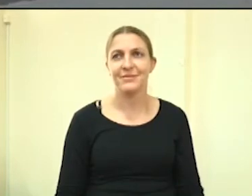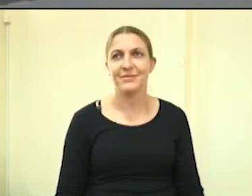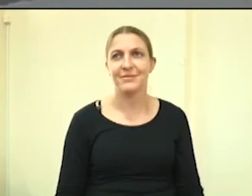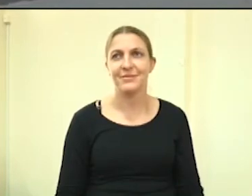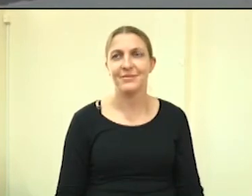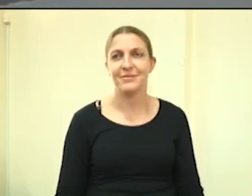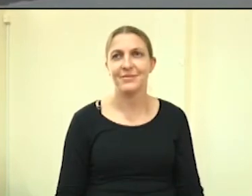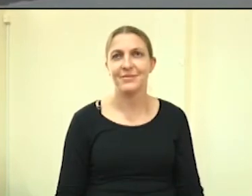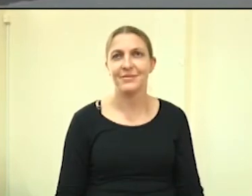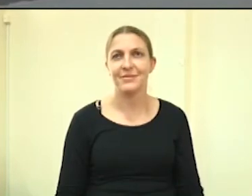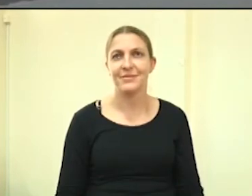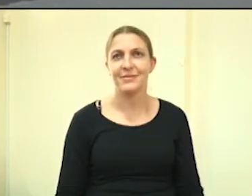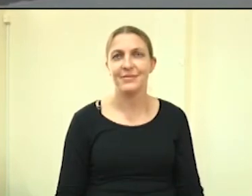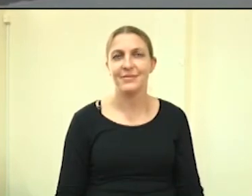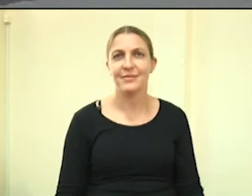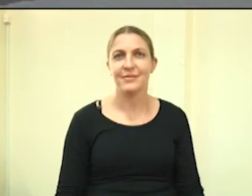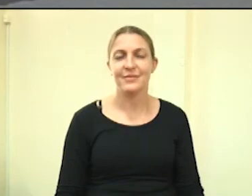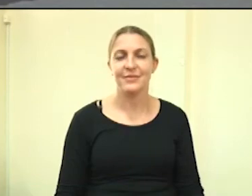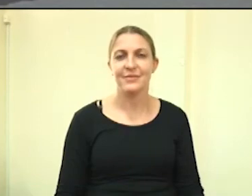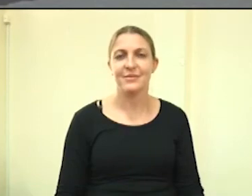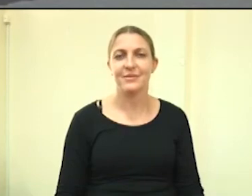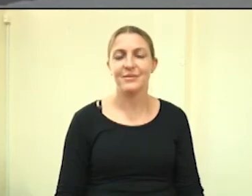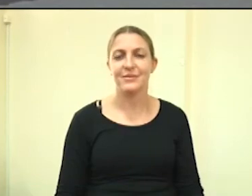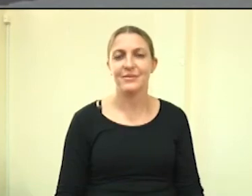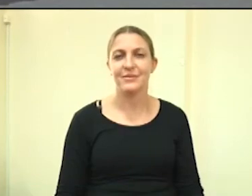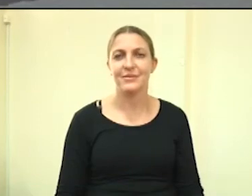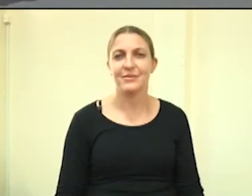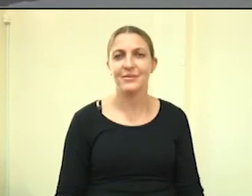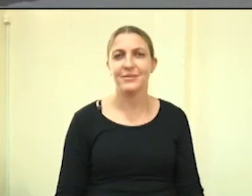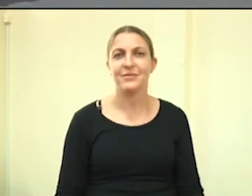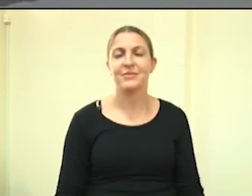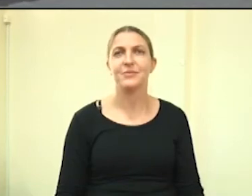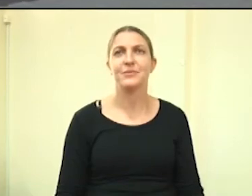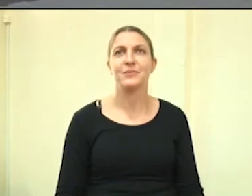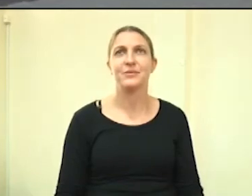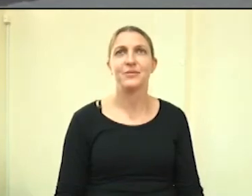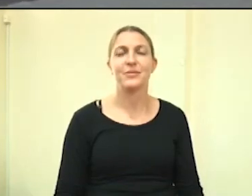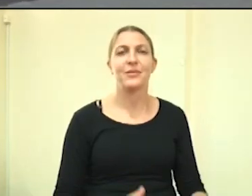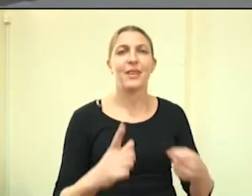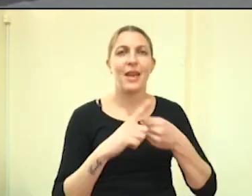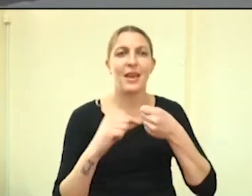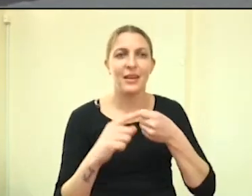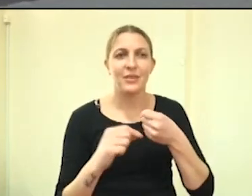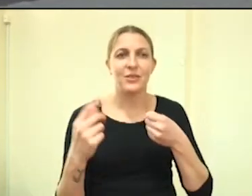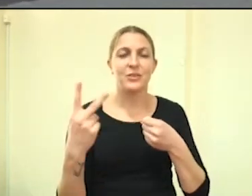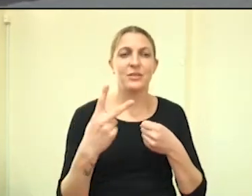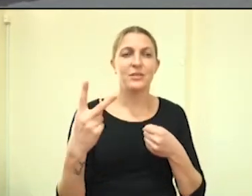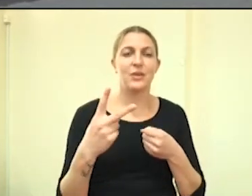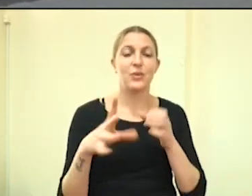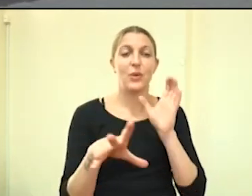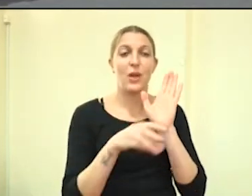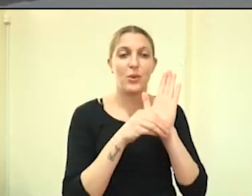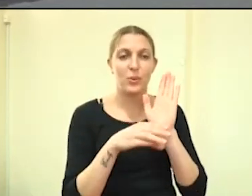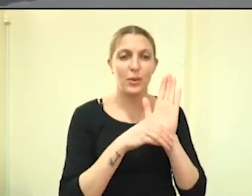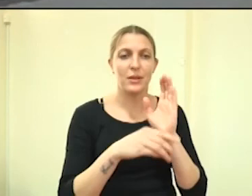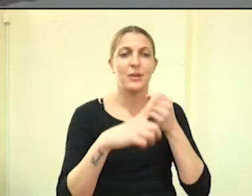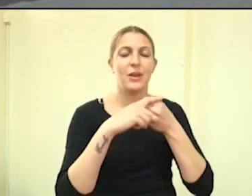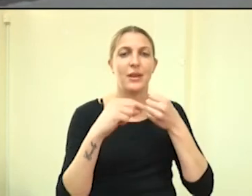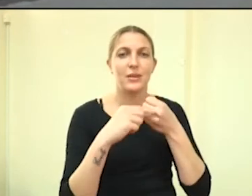de 32,85 metros, com a área verde número 4, de propriedade do município de Erechim. Artigo 2º. Fica incluído o artigo